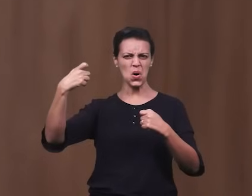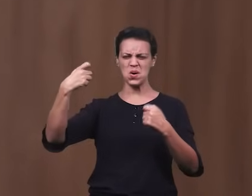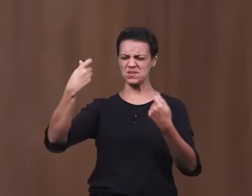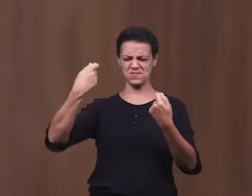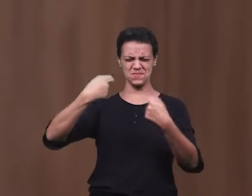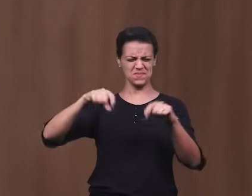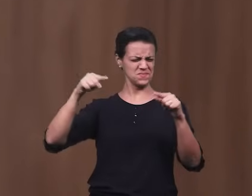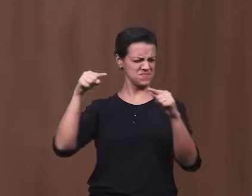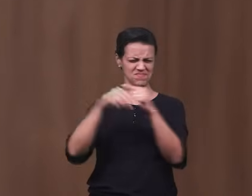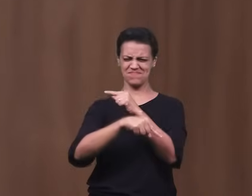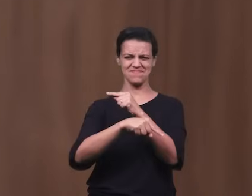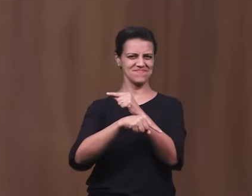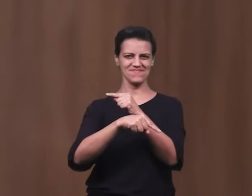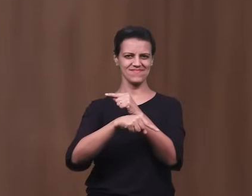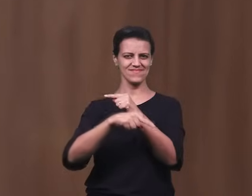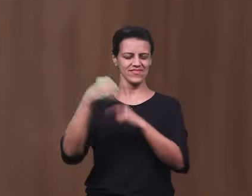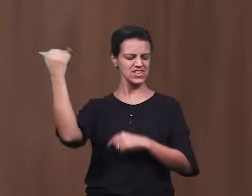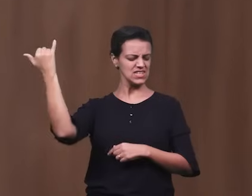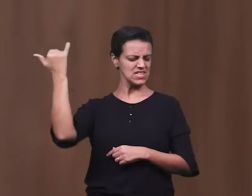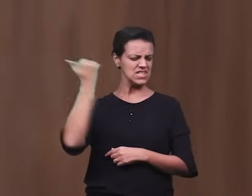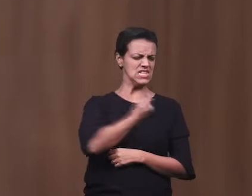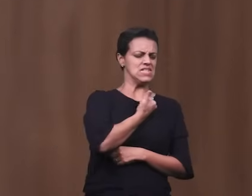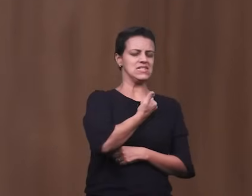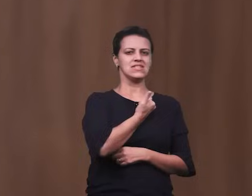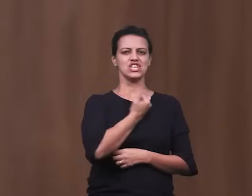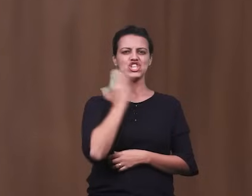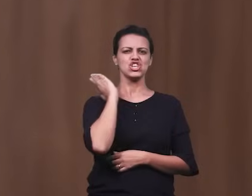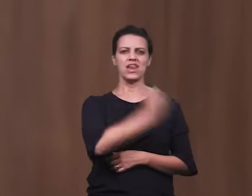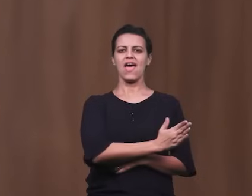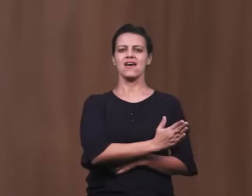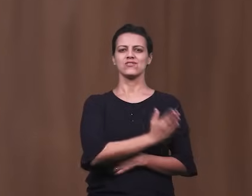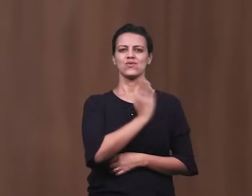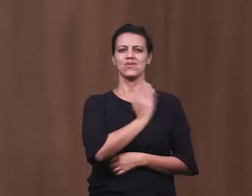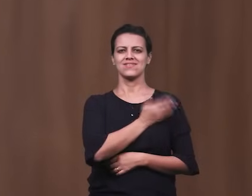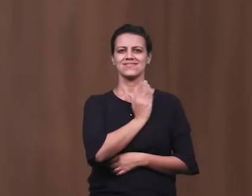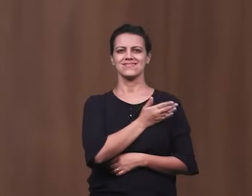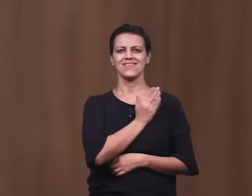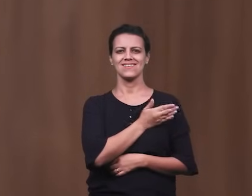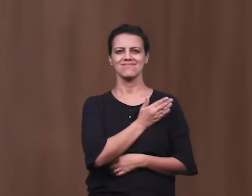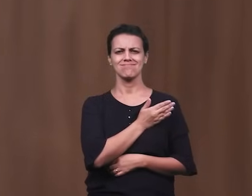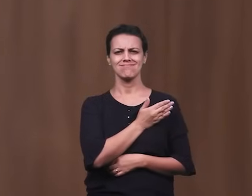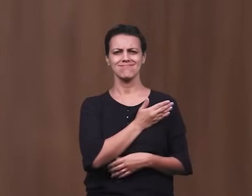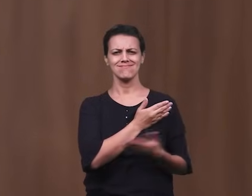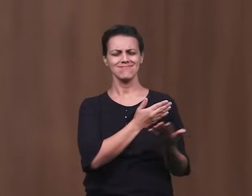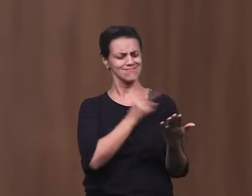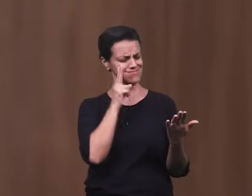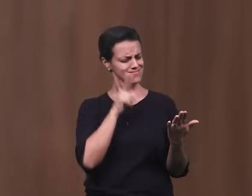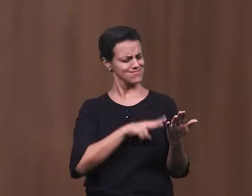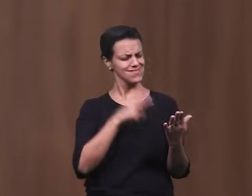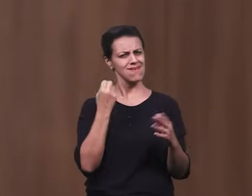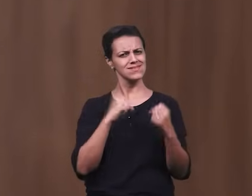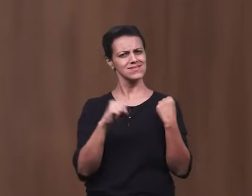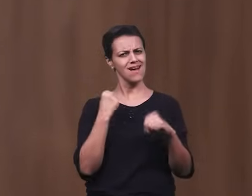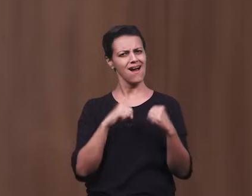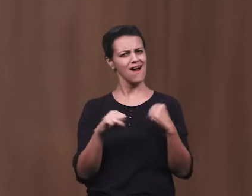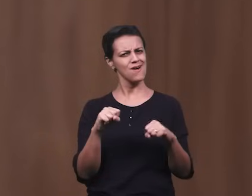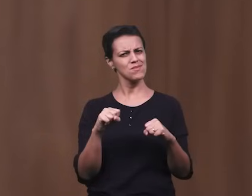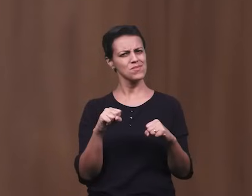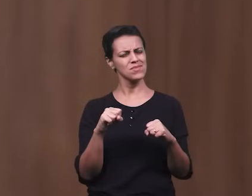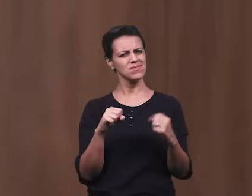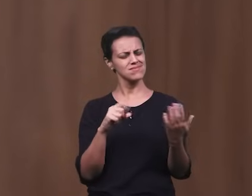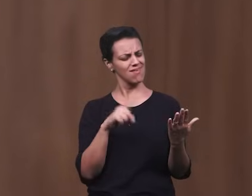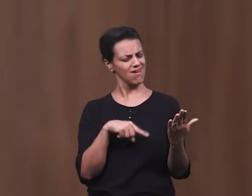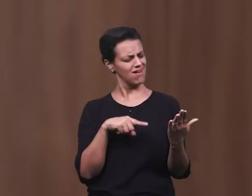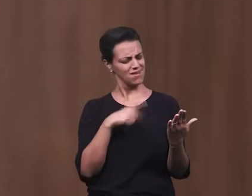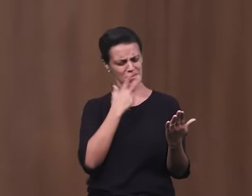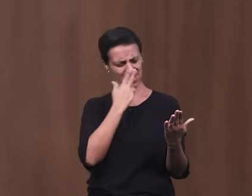Então ela fala profundamente no nosso coração. E é interessante esse salmo, porque fala de algo que é impensável pela